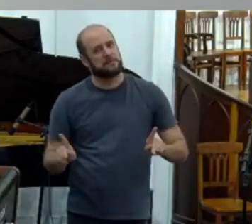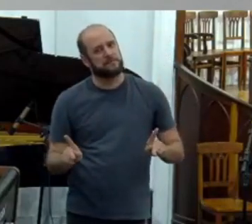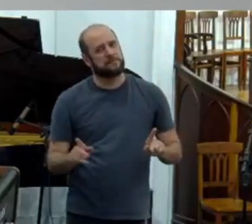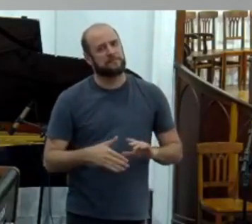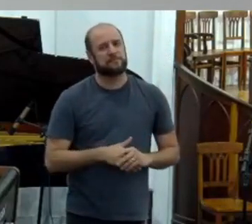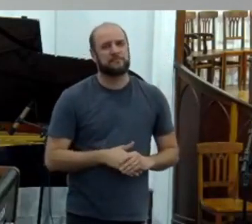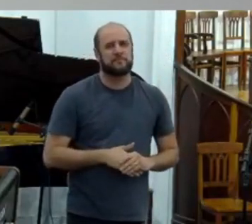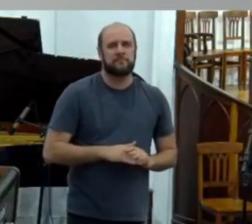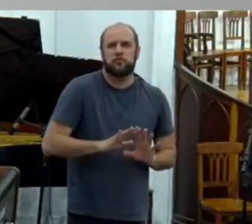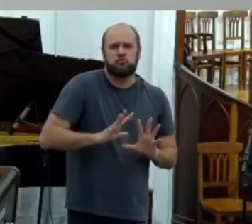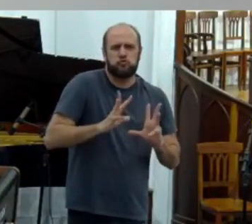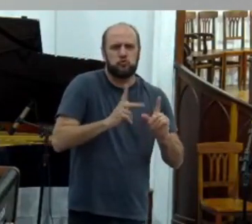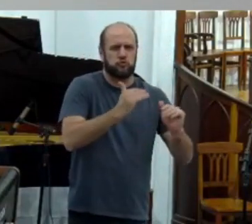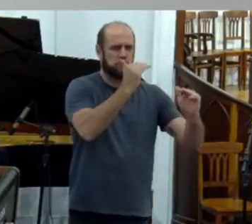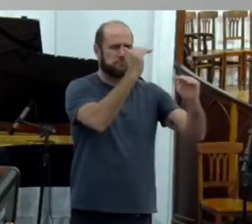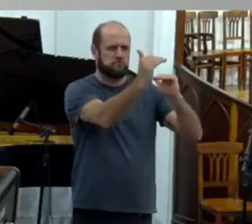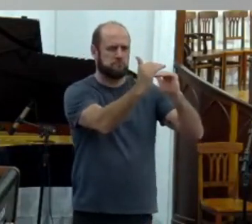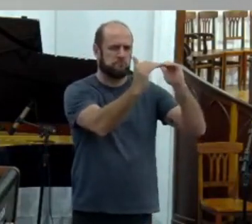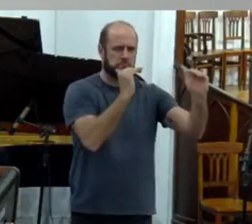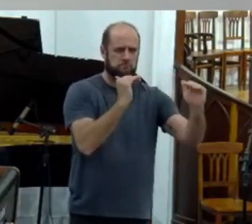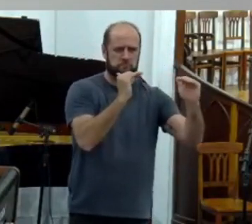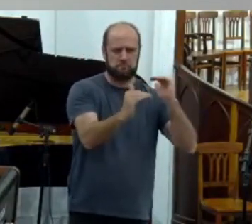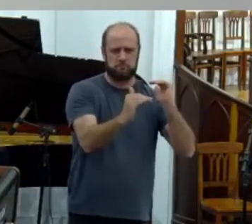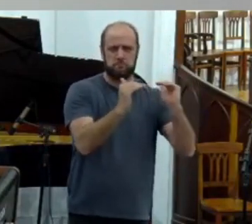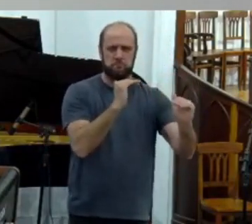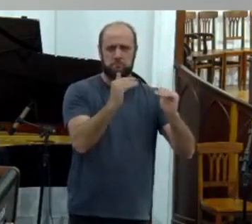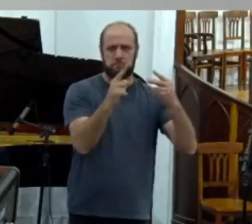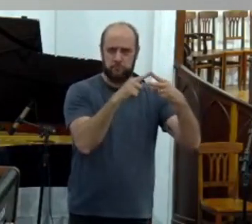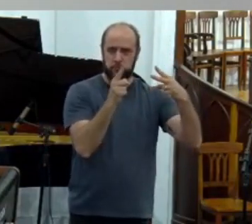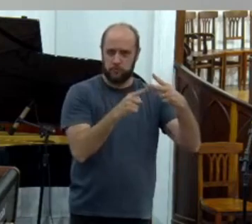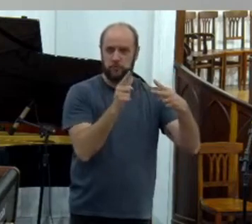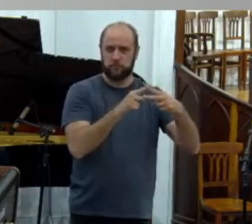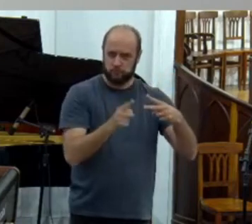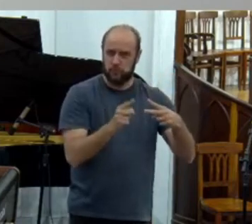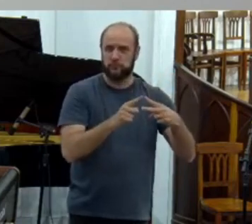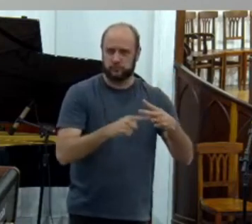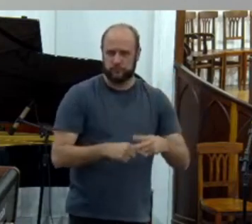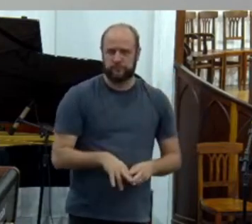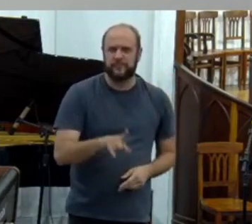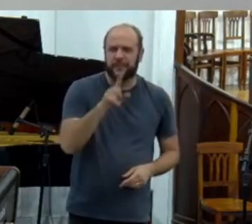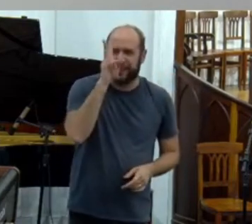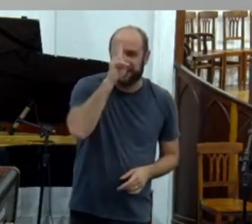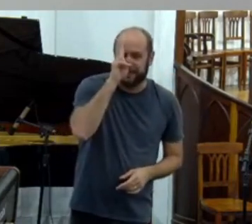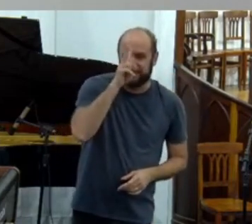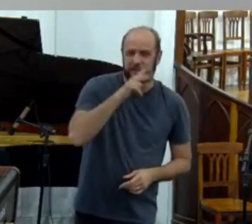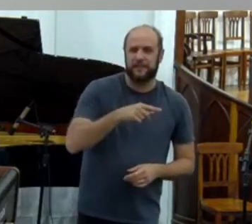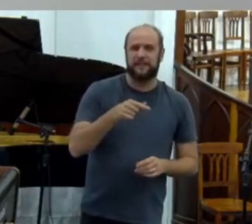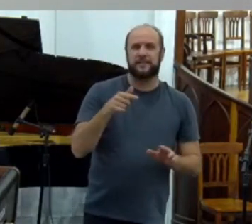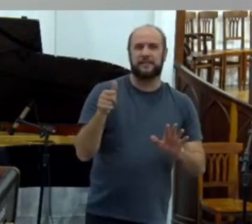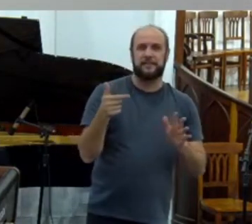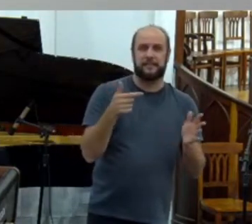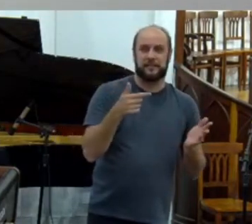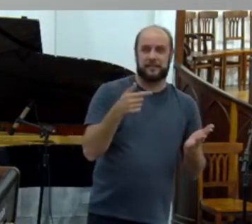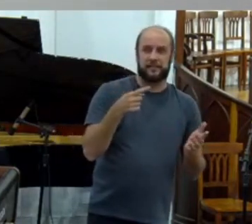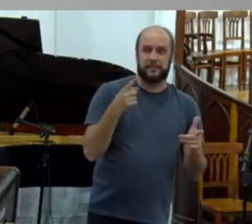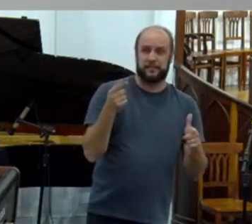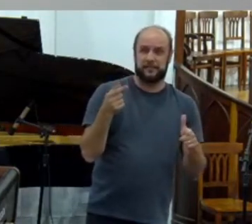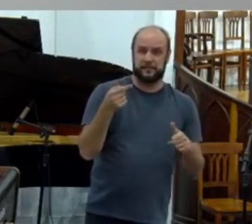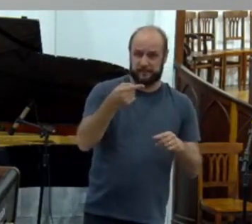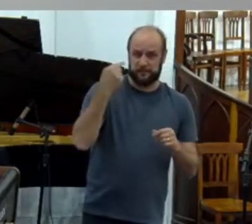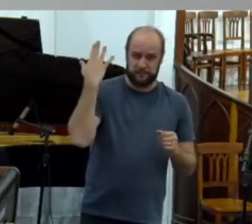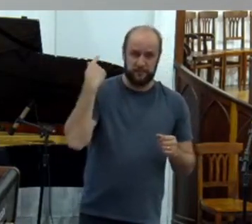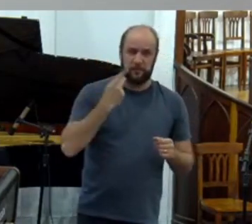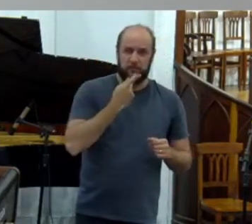estão nessas extremidades. Não sei se você lembra, na semana passada, que eu falei que o número 7 é bastante importante dentro do